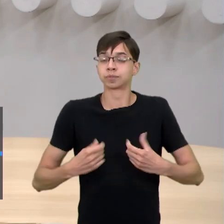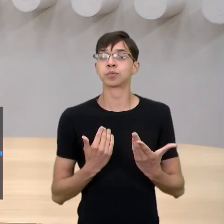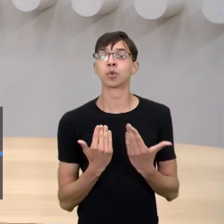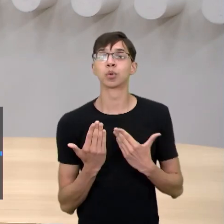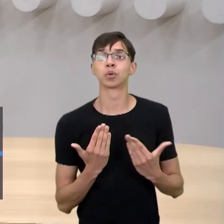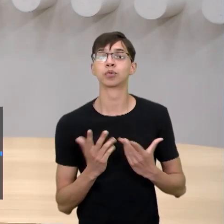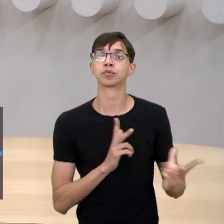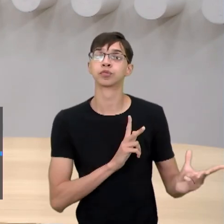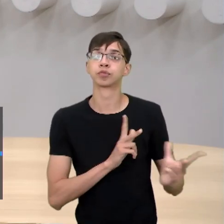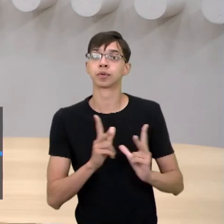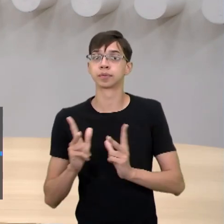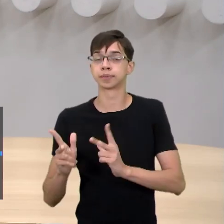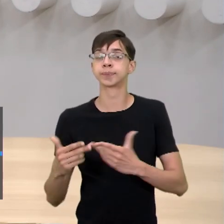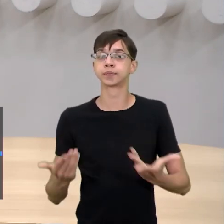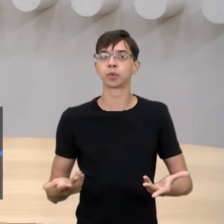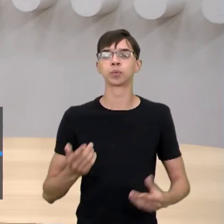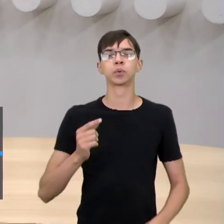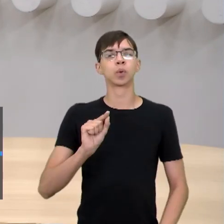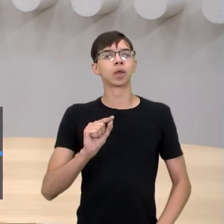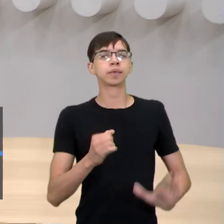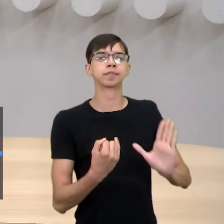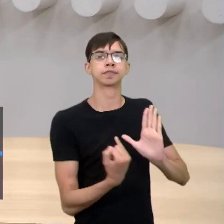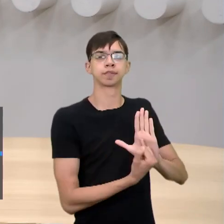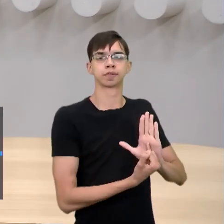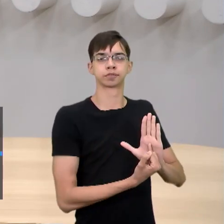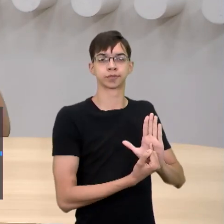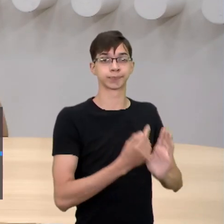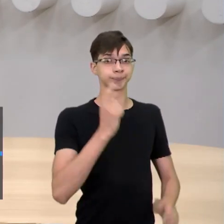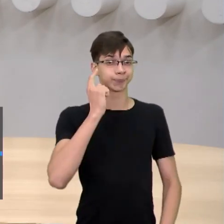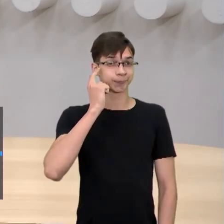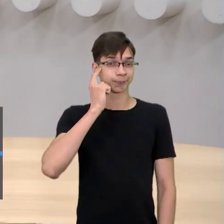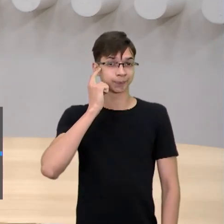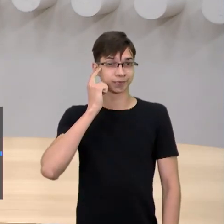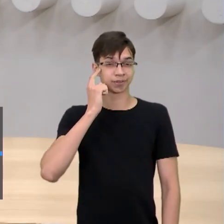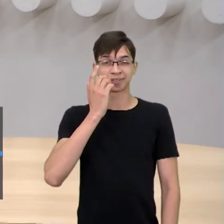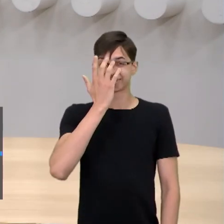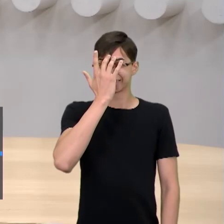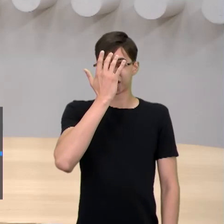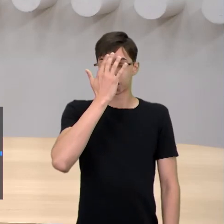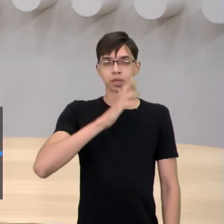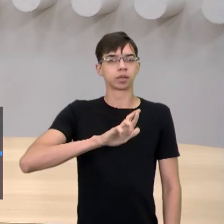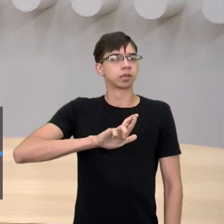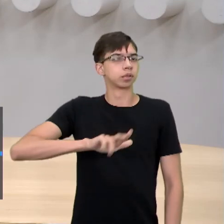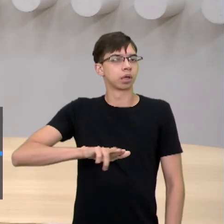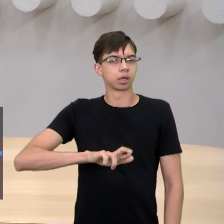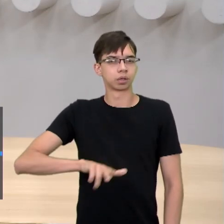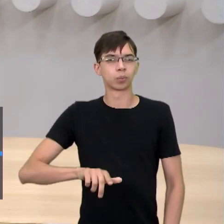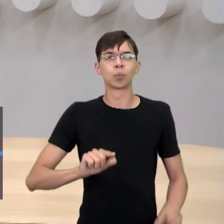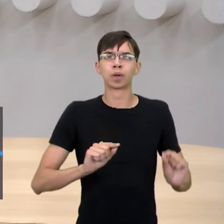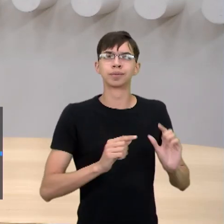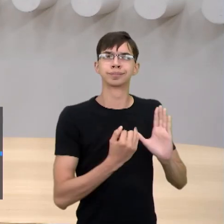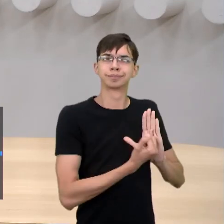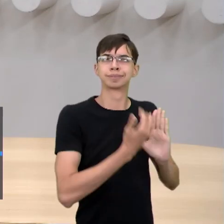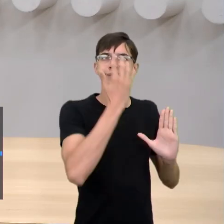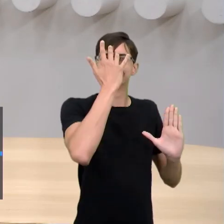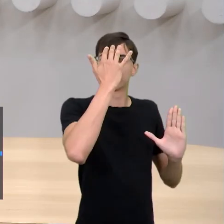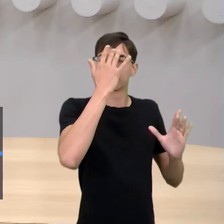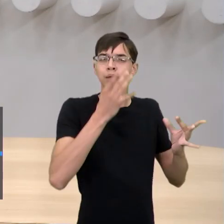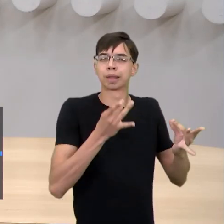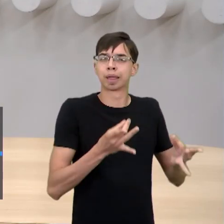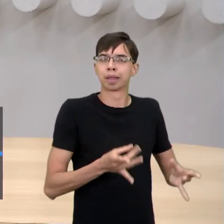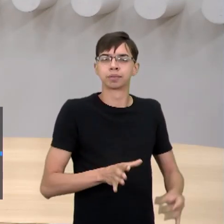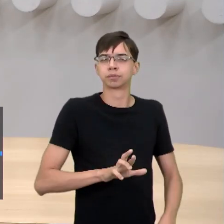no senso comum, tirando o aspecto teórico do que é identidade, toda vez que alguém fala assim, a